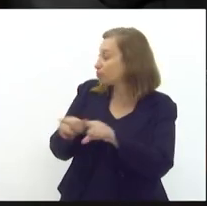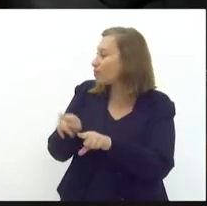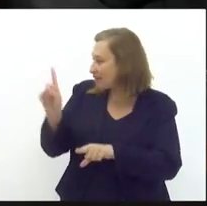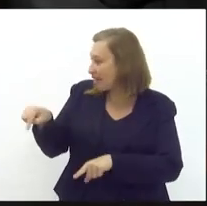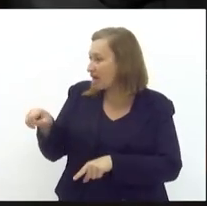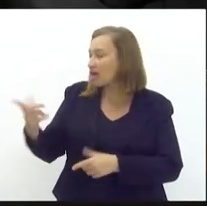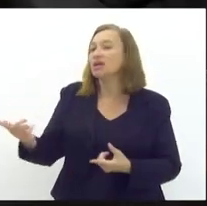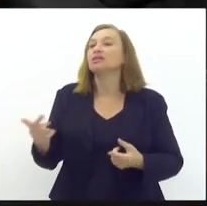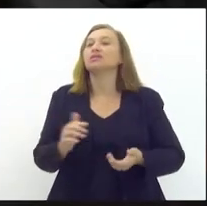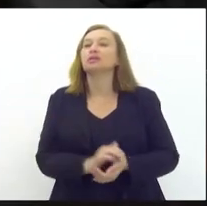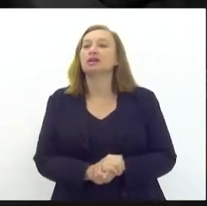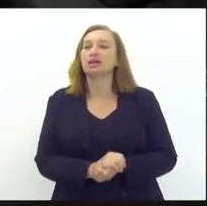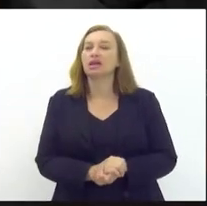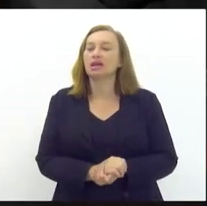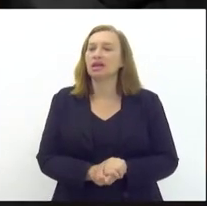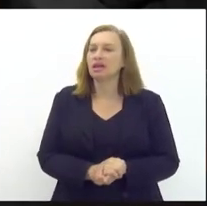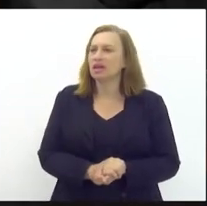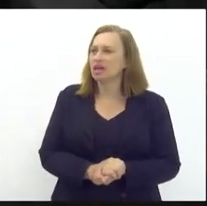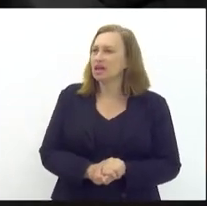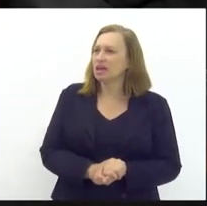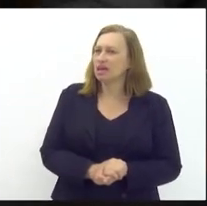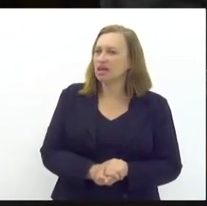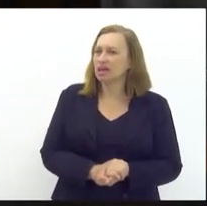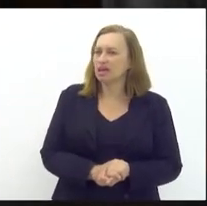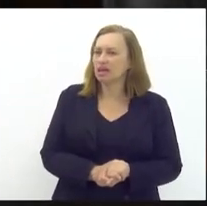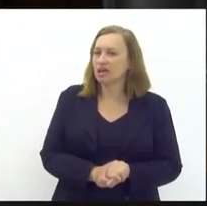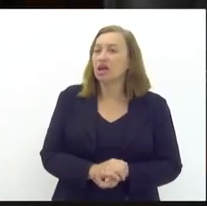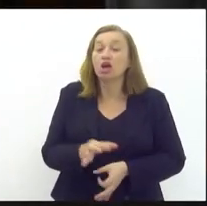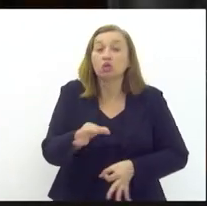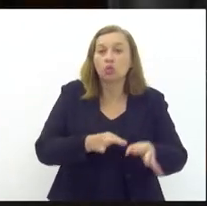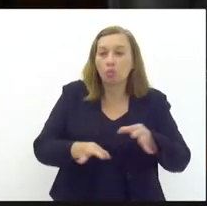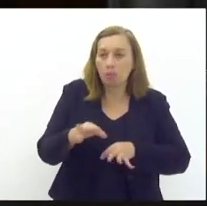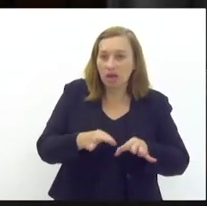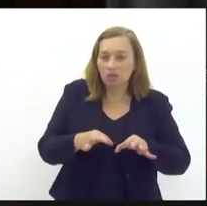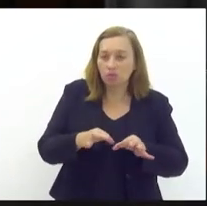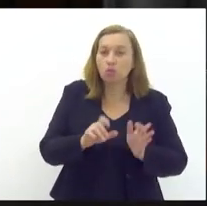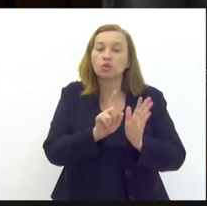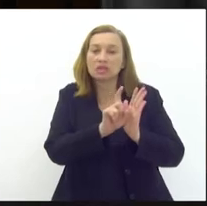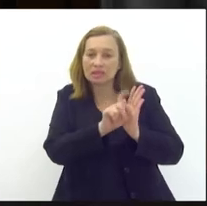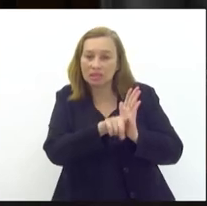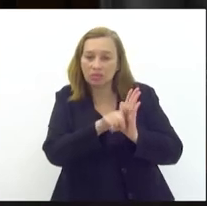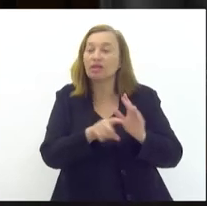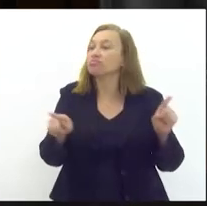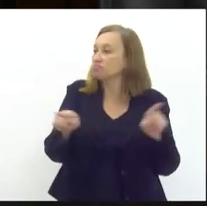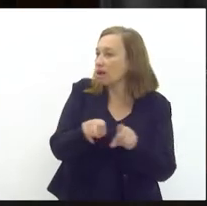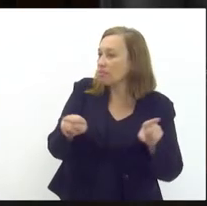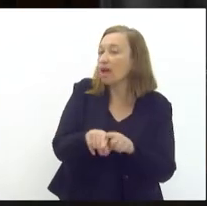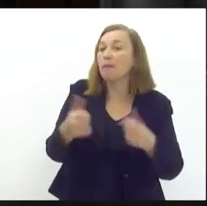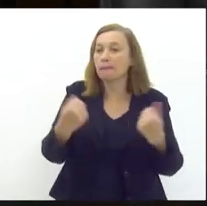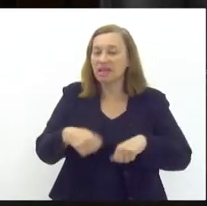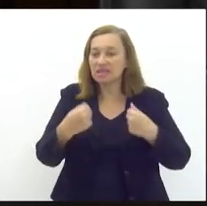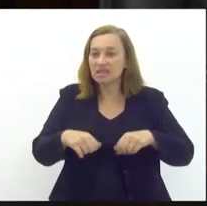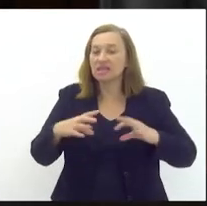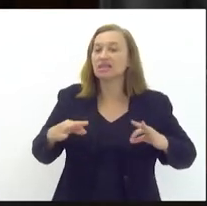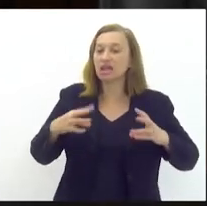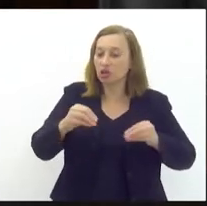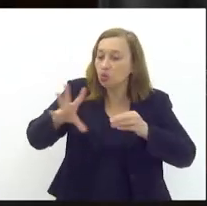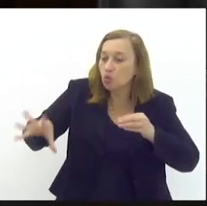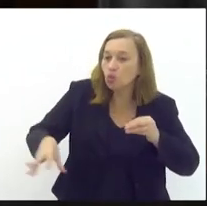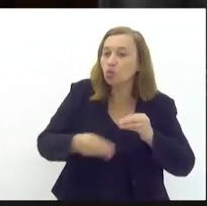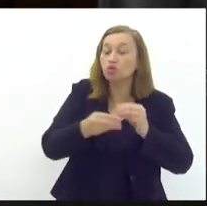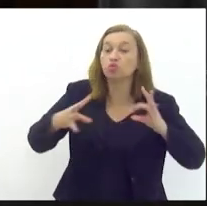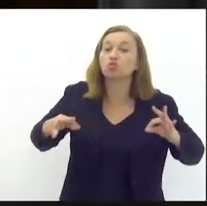a Equidade também é do plano tributário tem que ter a Equidade material